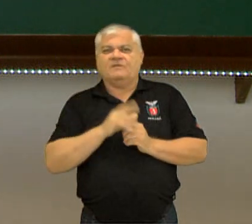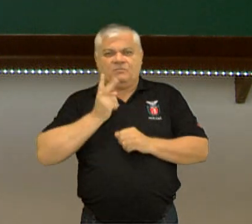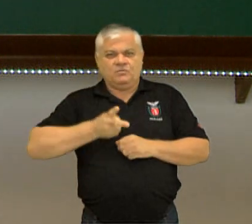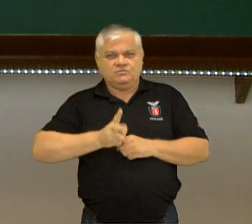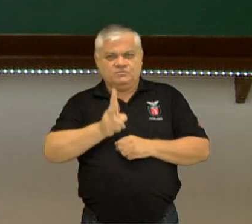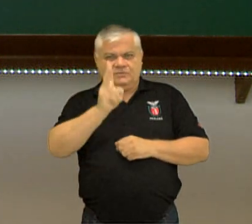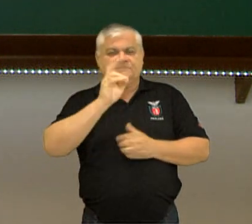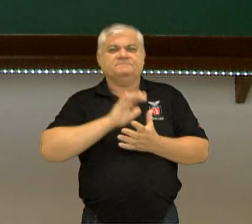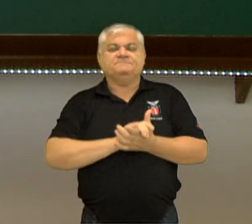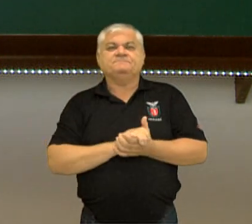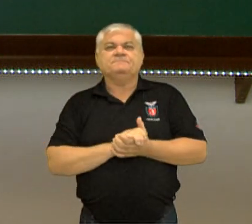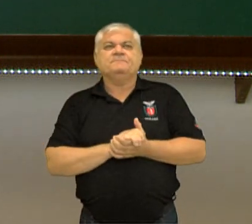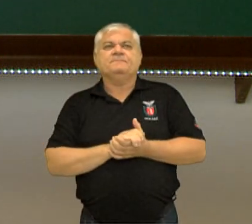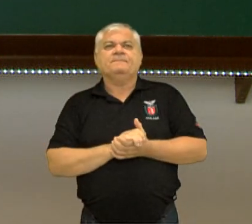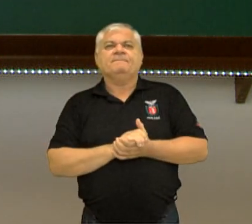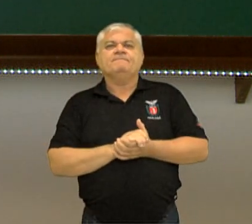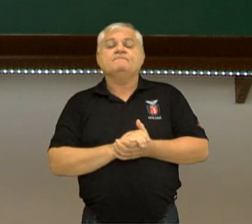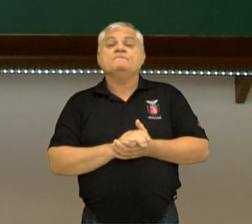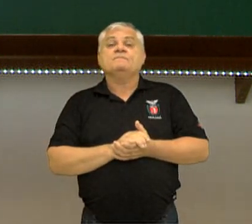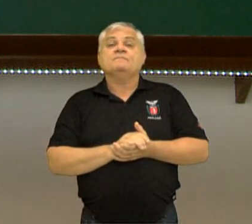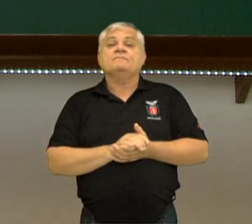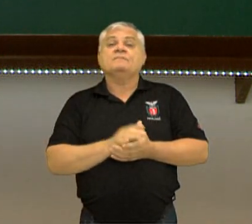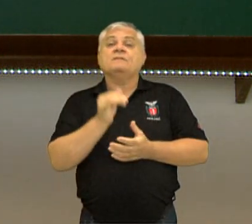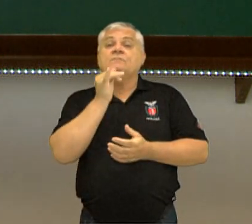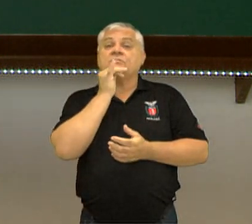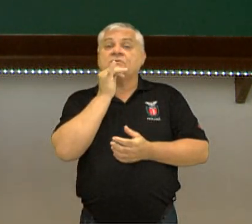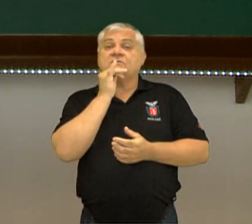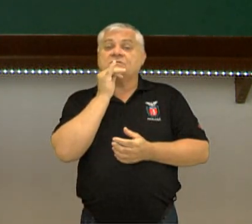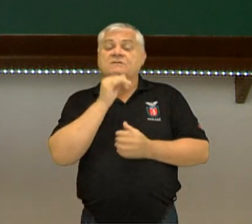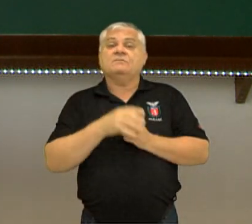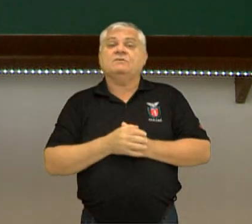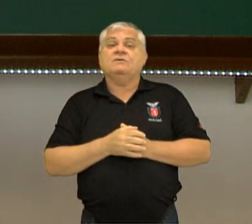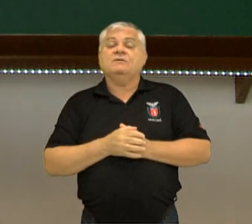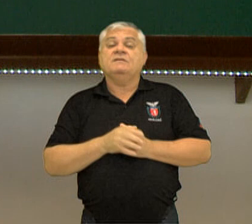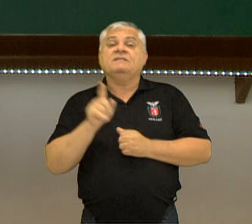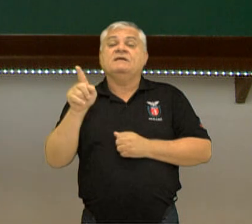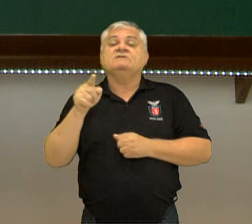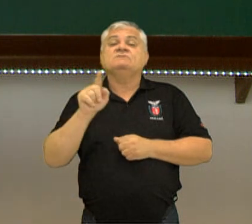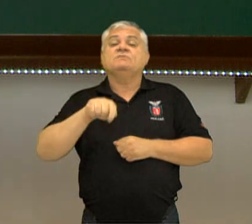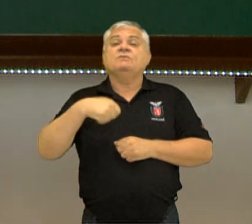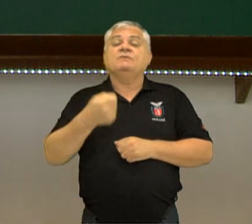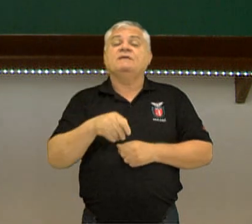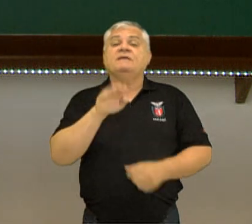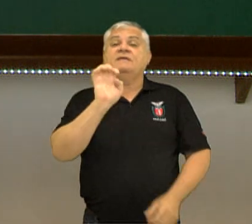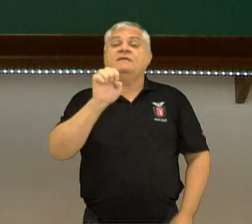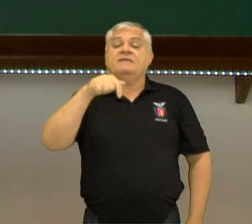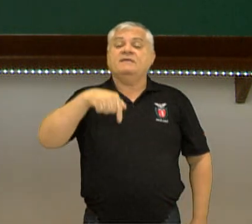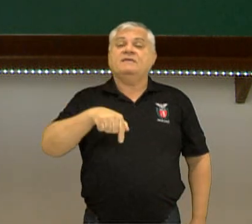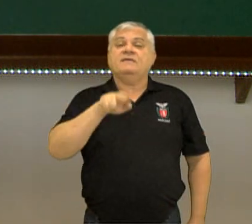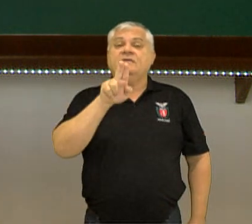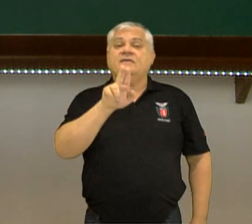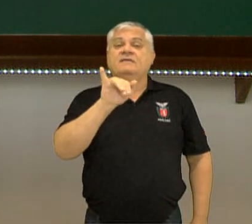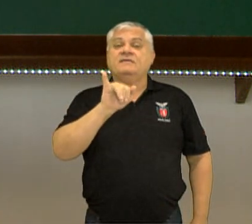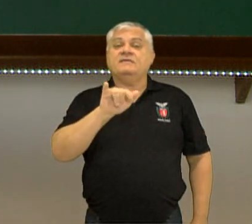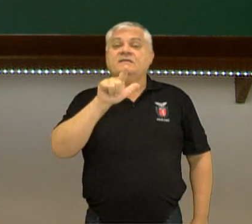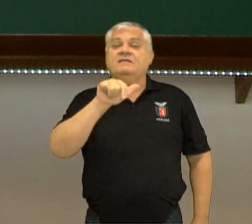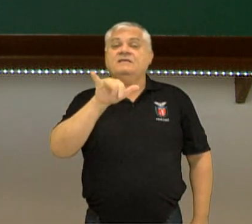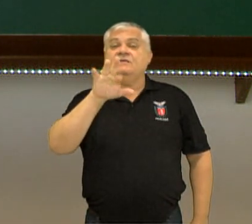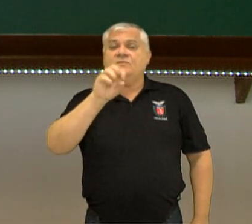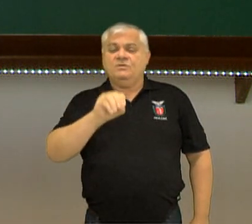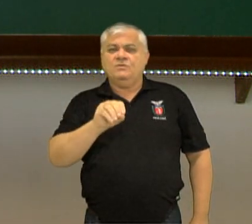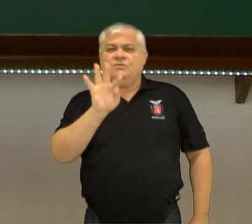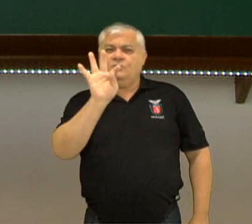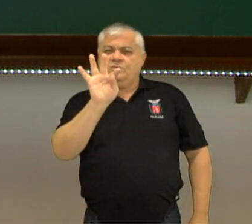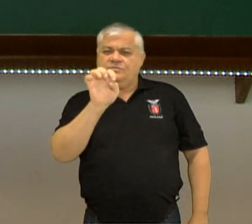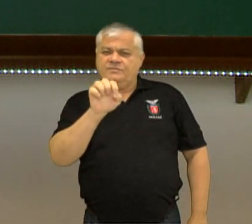adiante. Nessa apresentação, nesse slide, vamos falar de equilíbrio térmico. Pessoal, o que